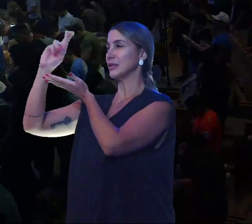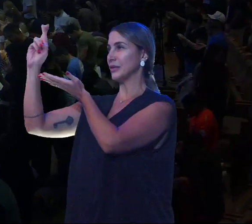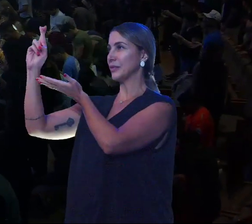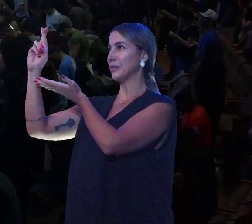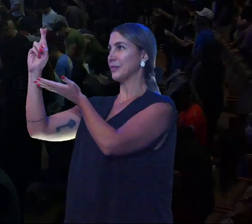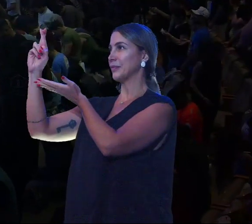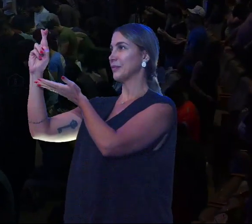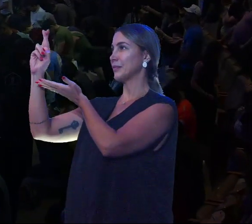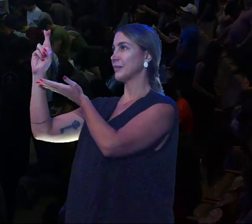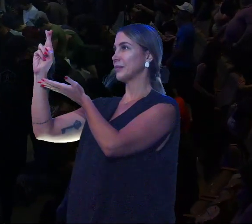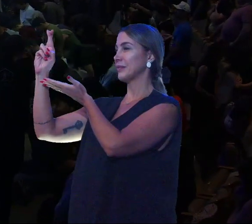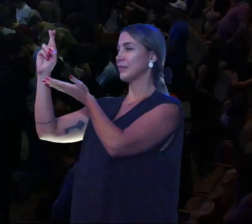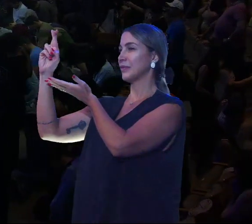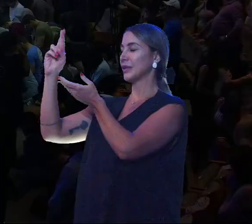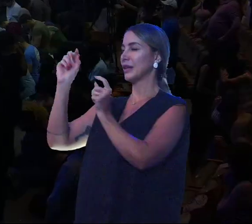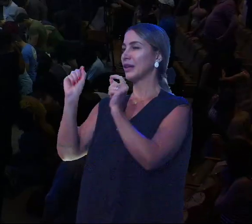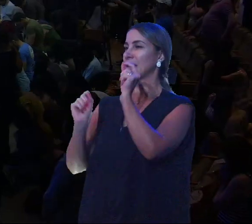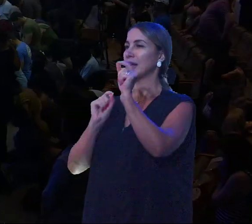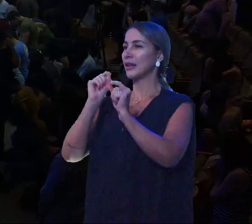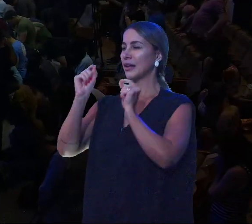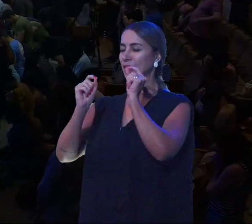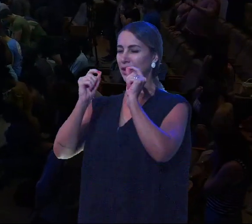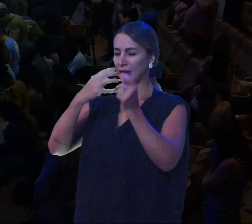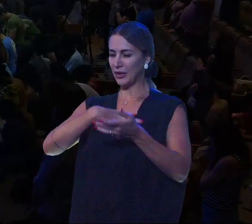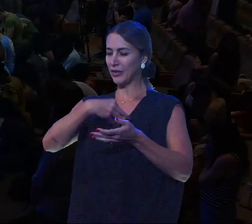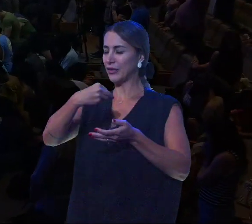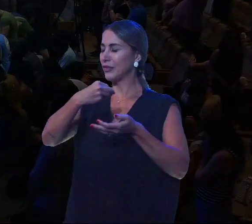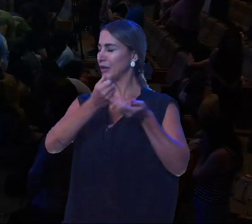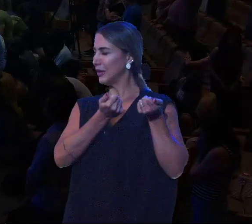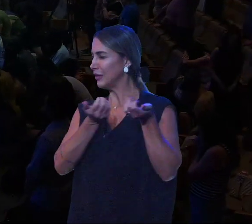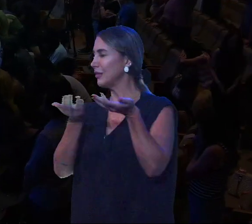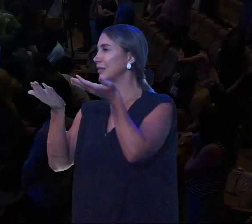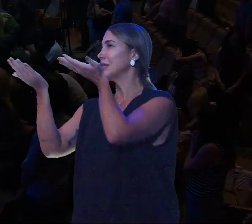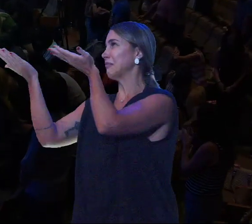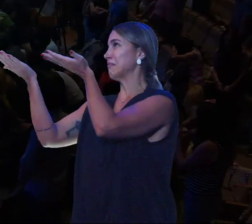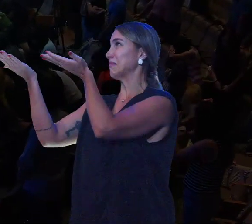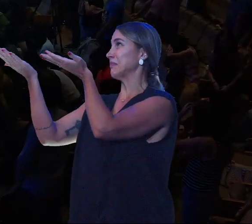Aquele que veio para cá hoje entregando os seus filhos para o Senhor,